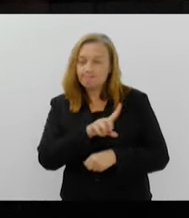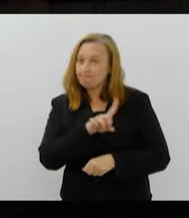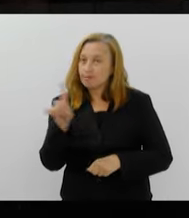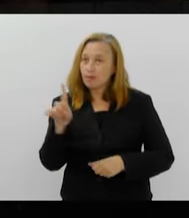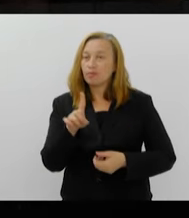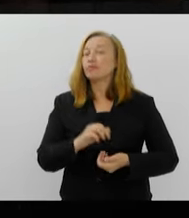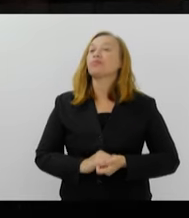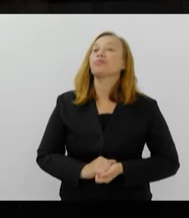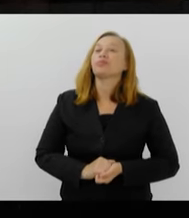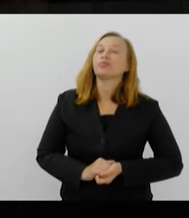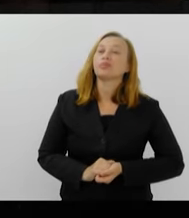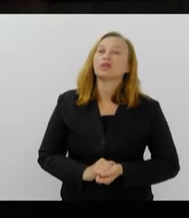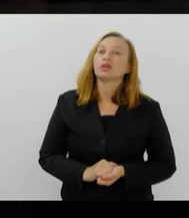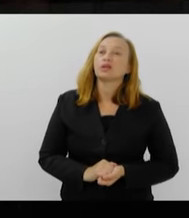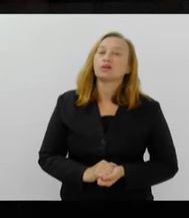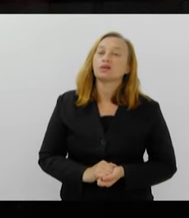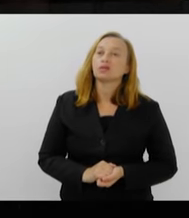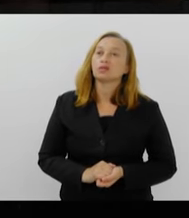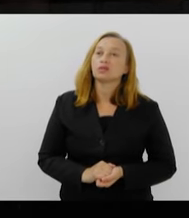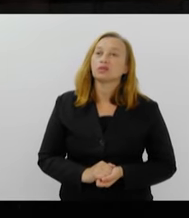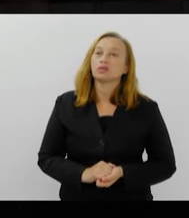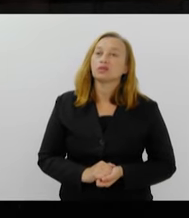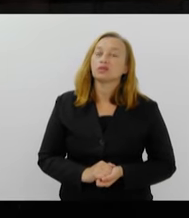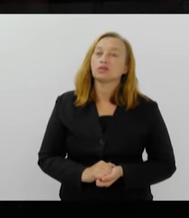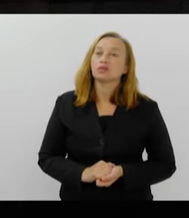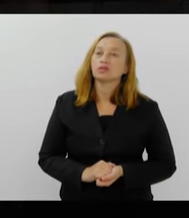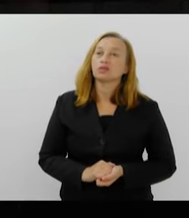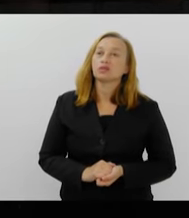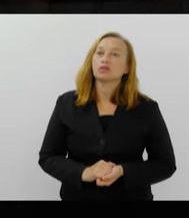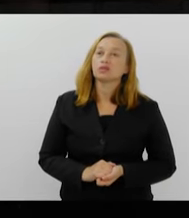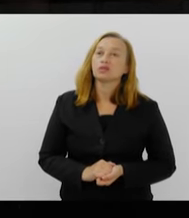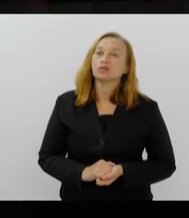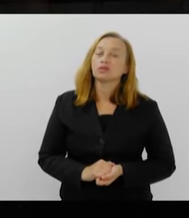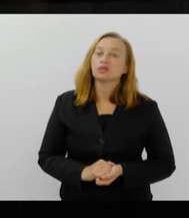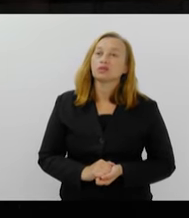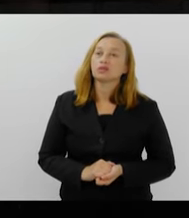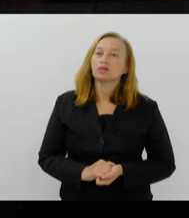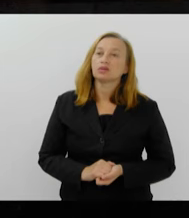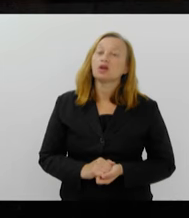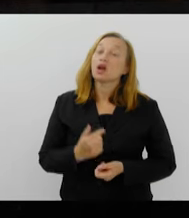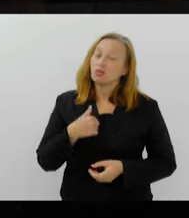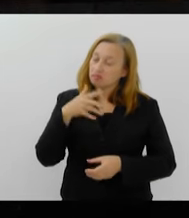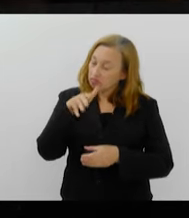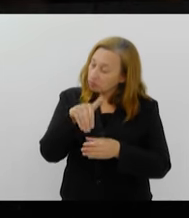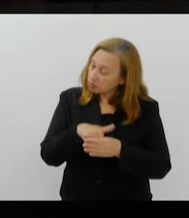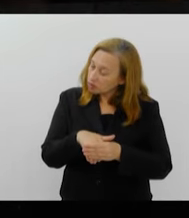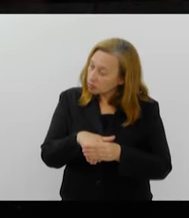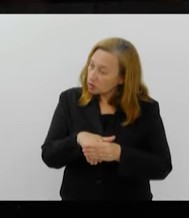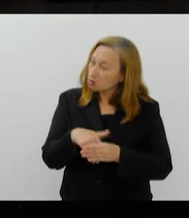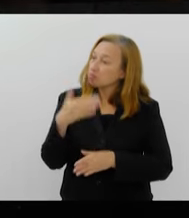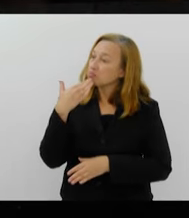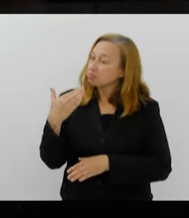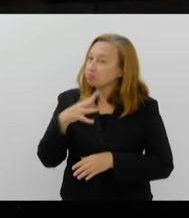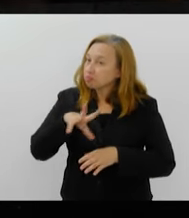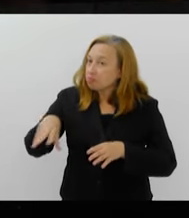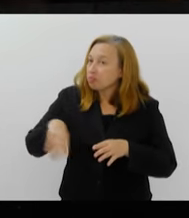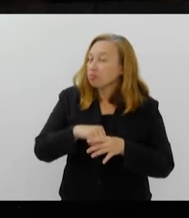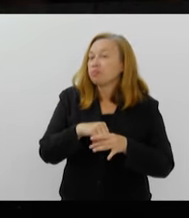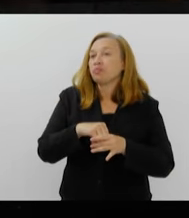suplente, eu fiz um voto pedindo que ele